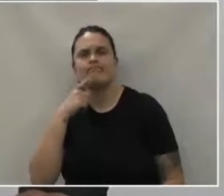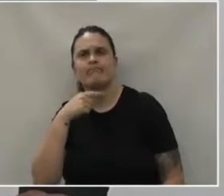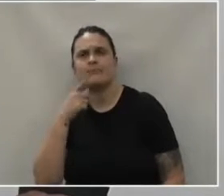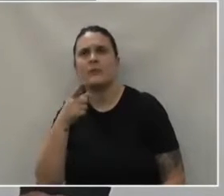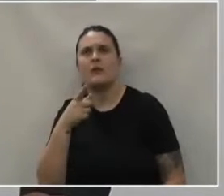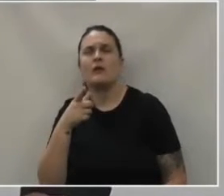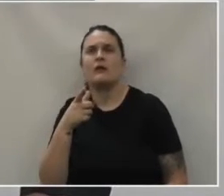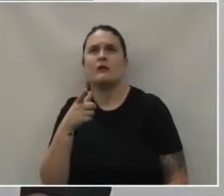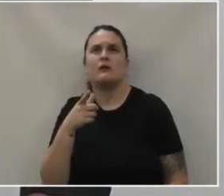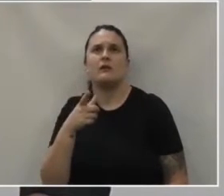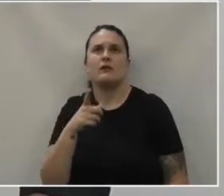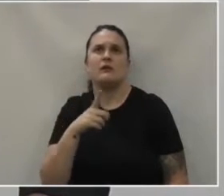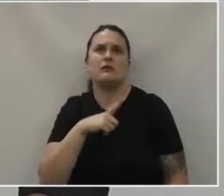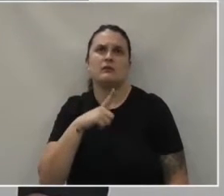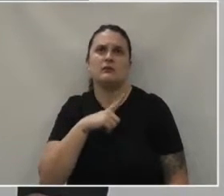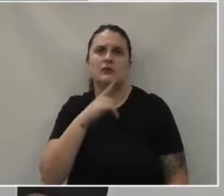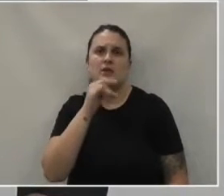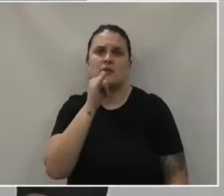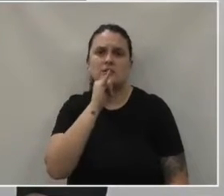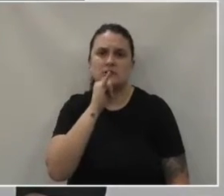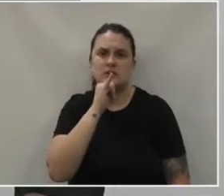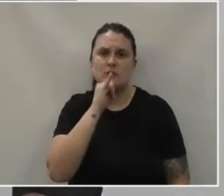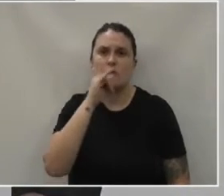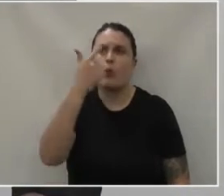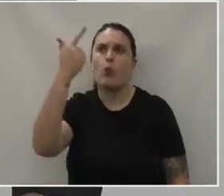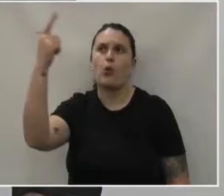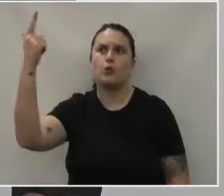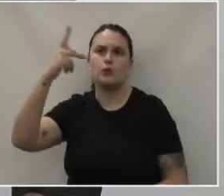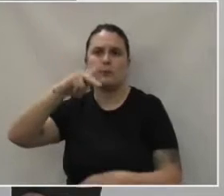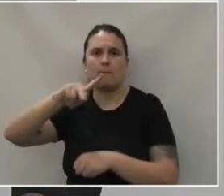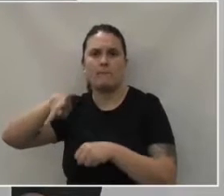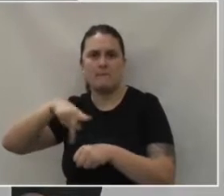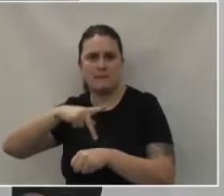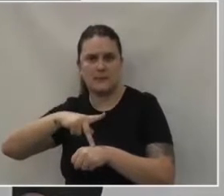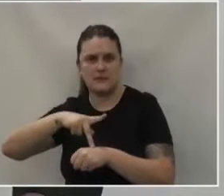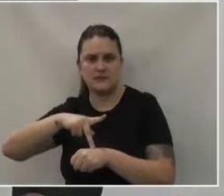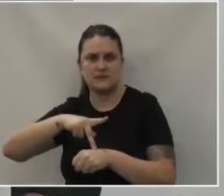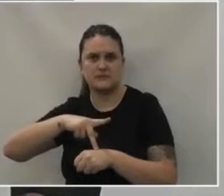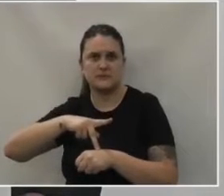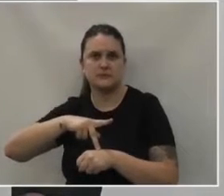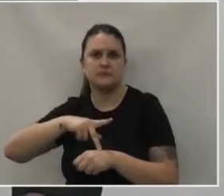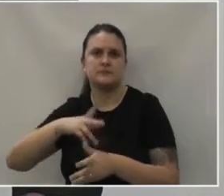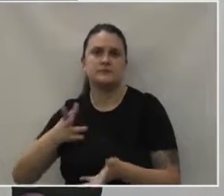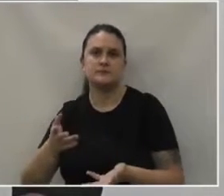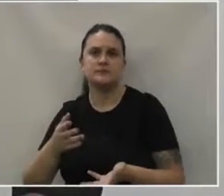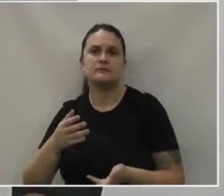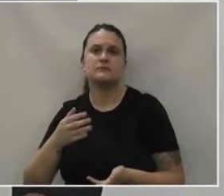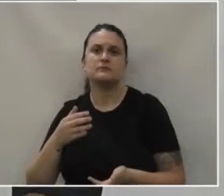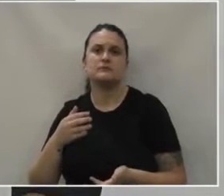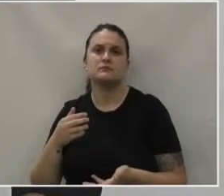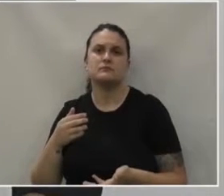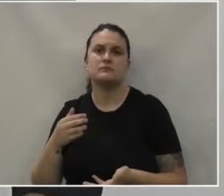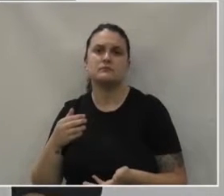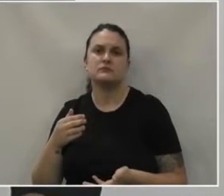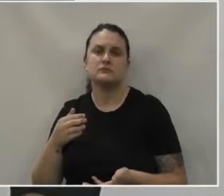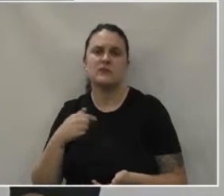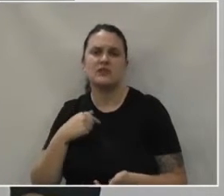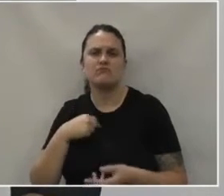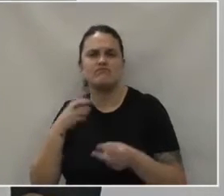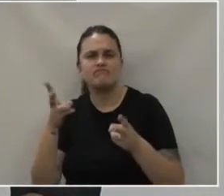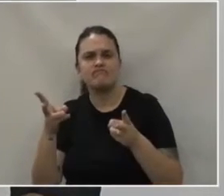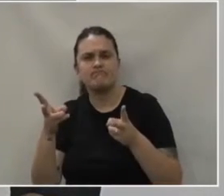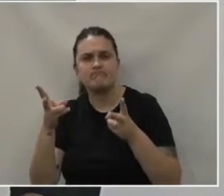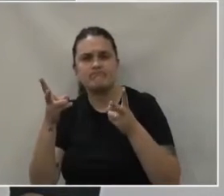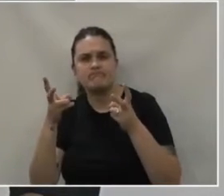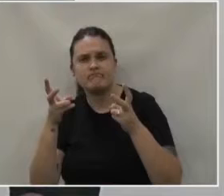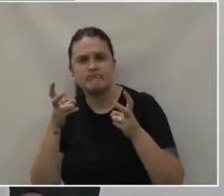onde temos exemplos de outros países. Tive até